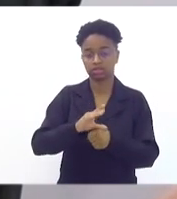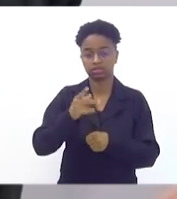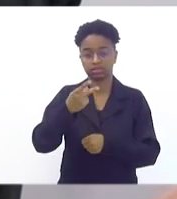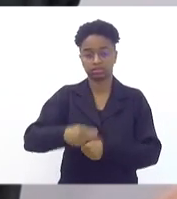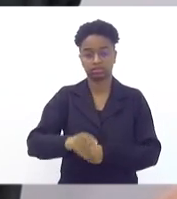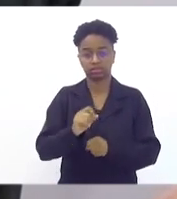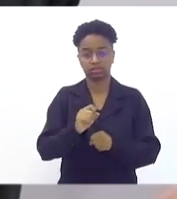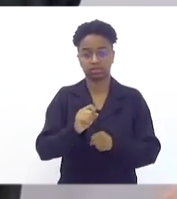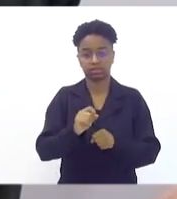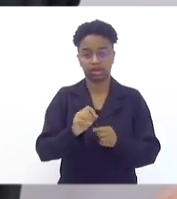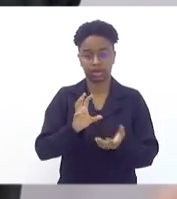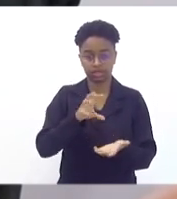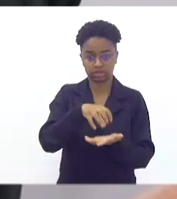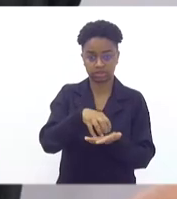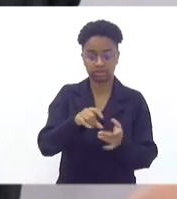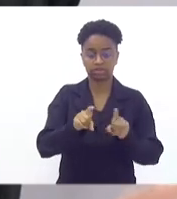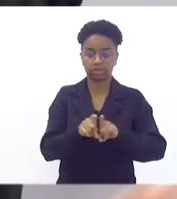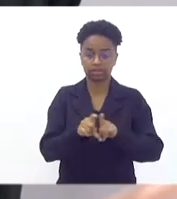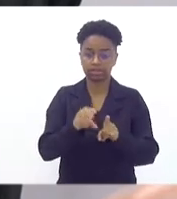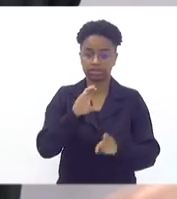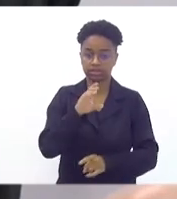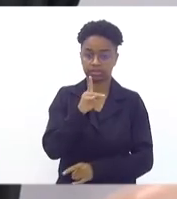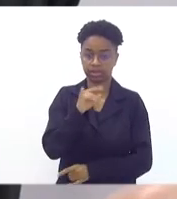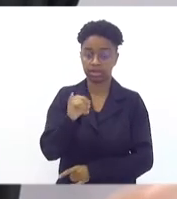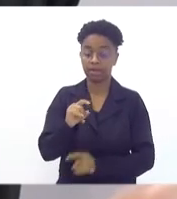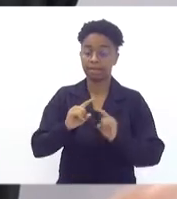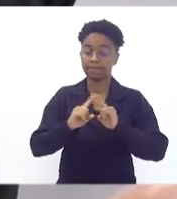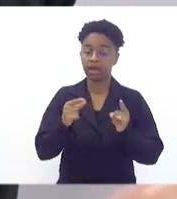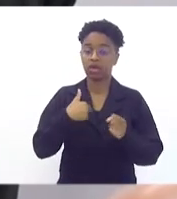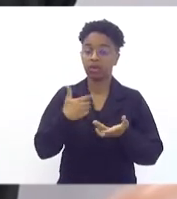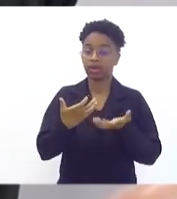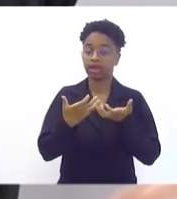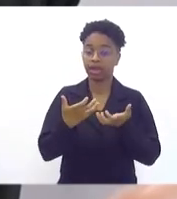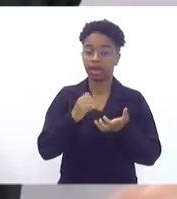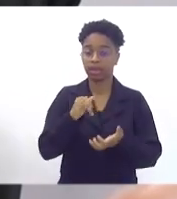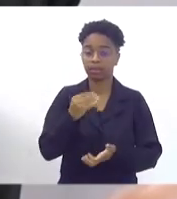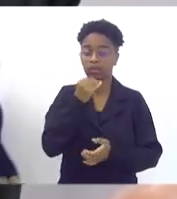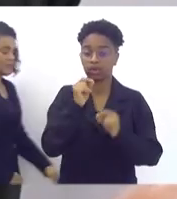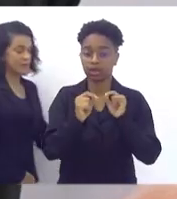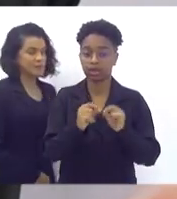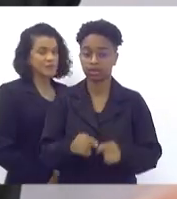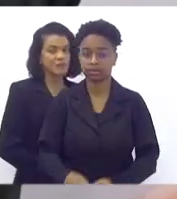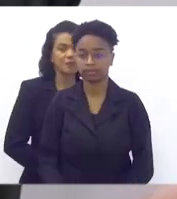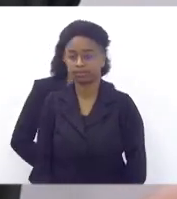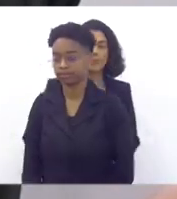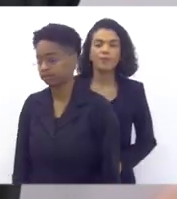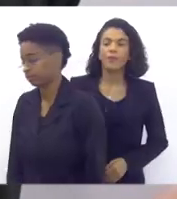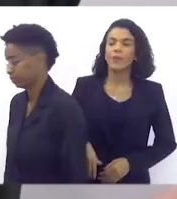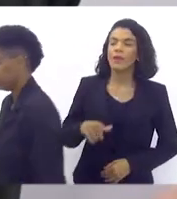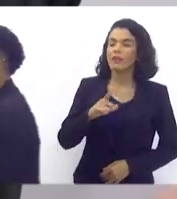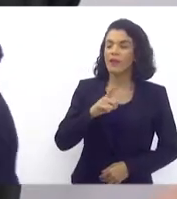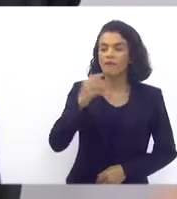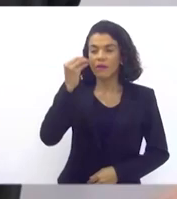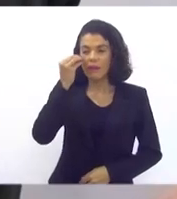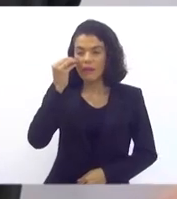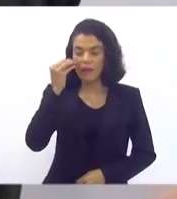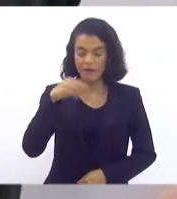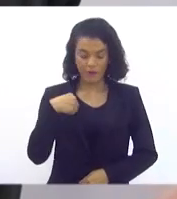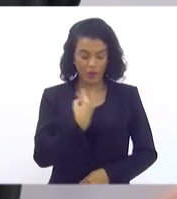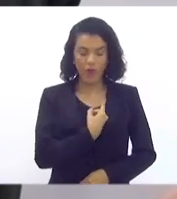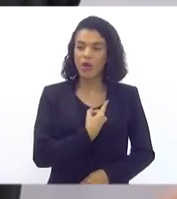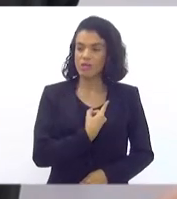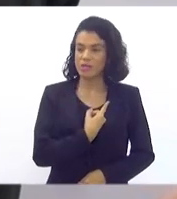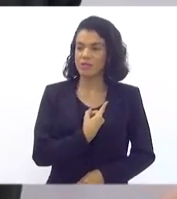mas sobretudo e da própria CPI o que eu quero afastar aqui e aproveitar a presença da Imprensa é que houve qualquer tentativa de nossa parte